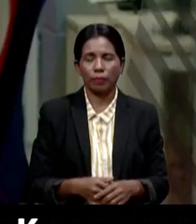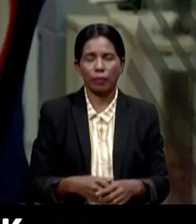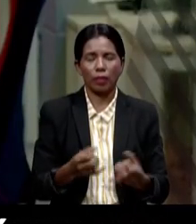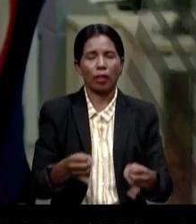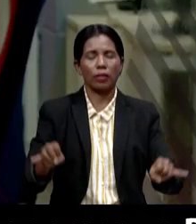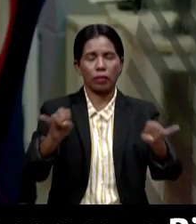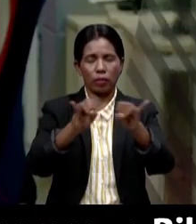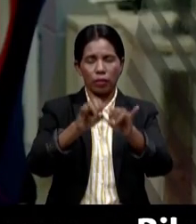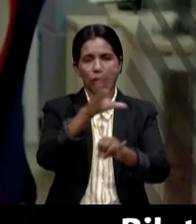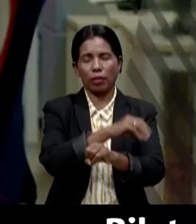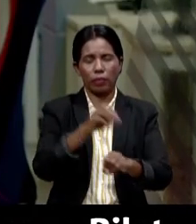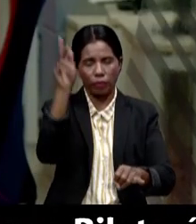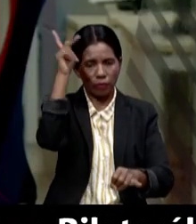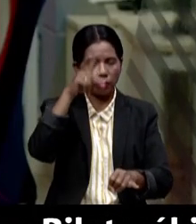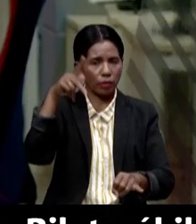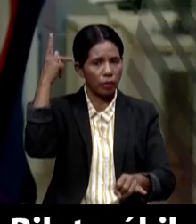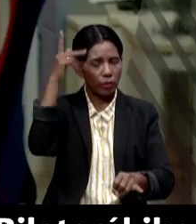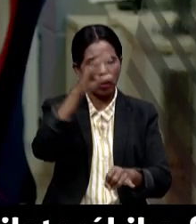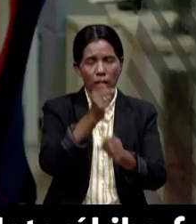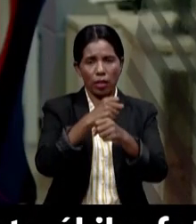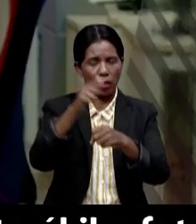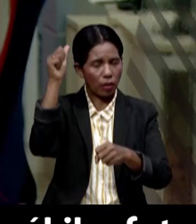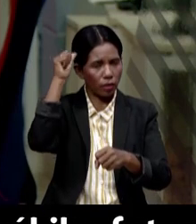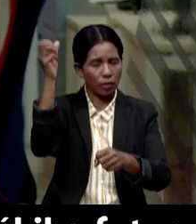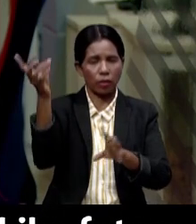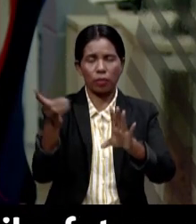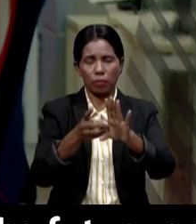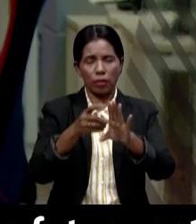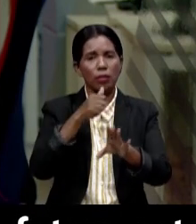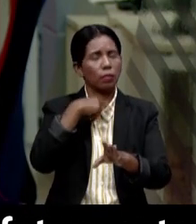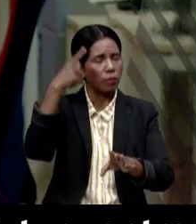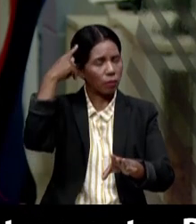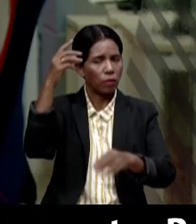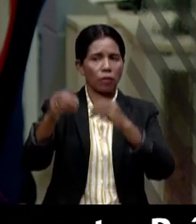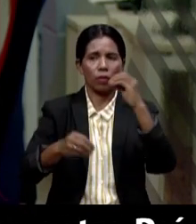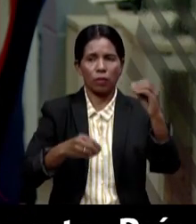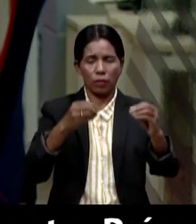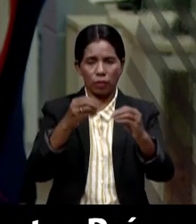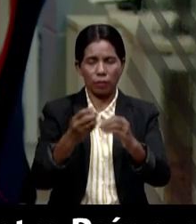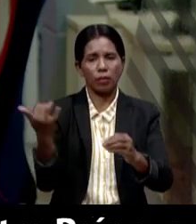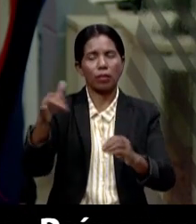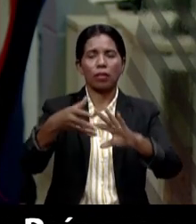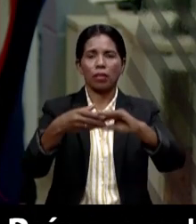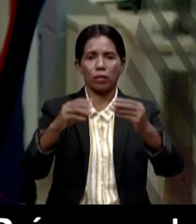Instituto Filosófico São Francisco de Sales, sala análise do documento Papa Francisco Nia, com a bala Laudato Si.